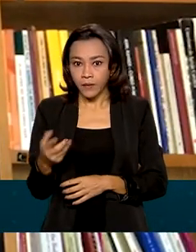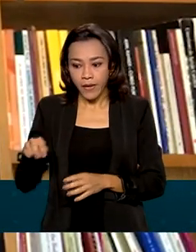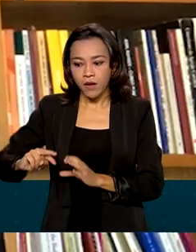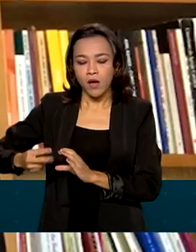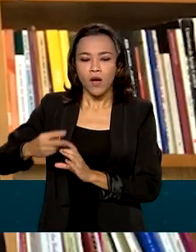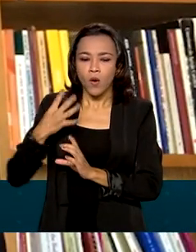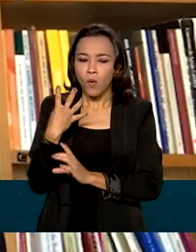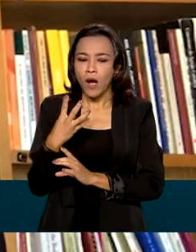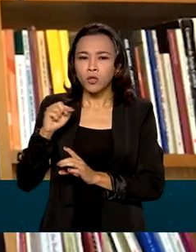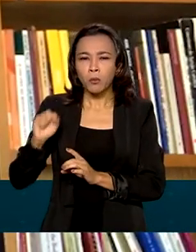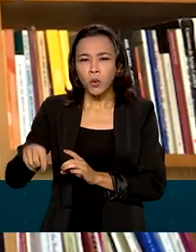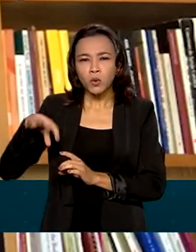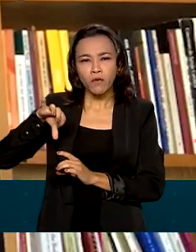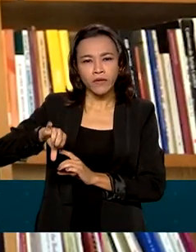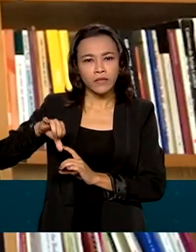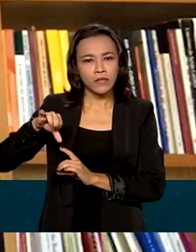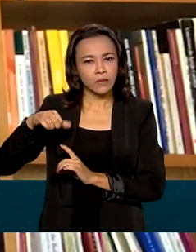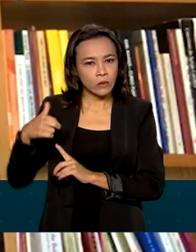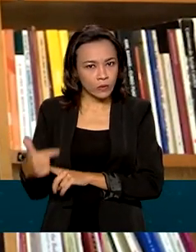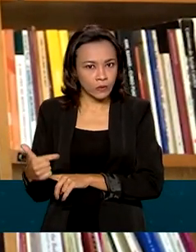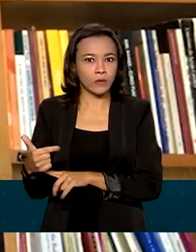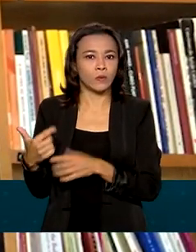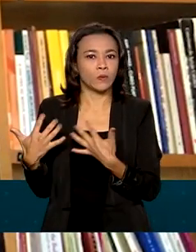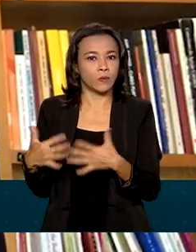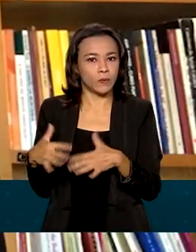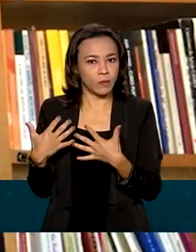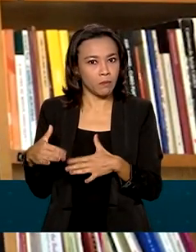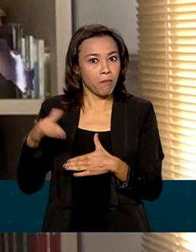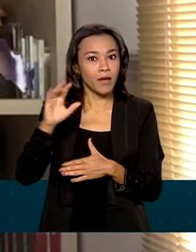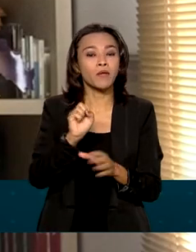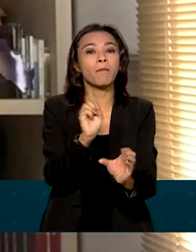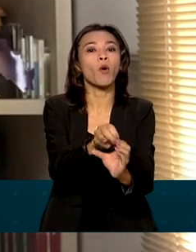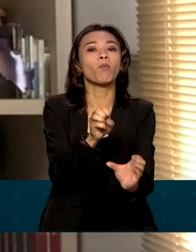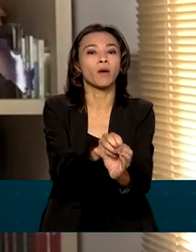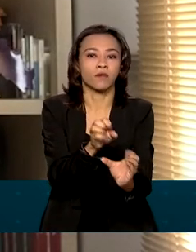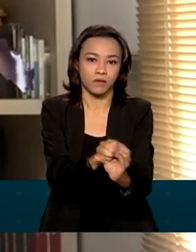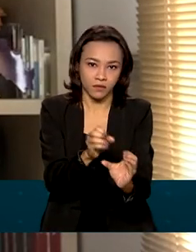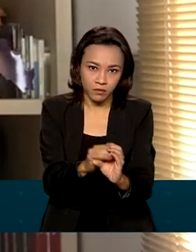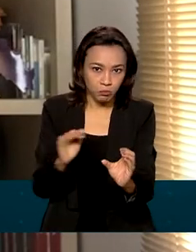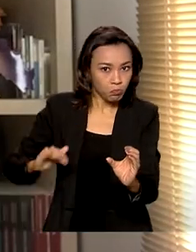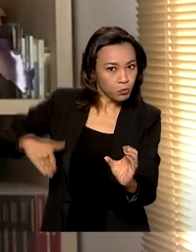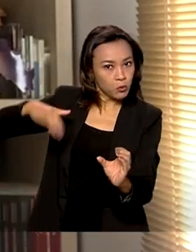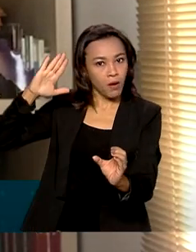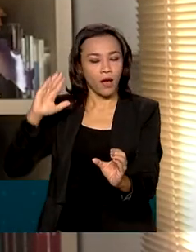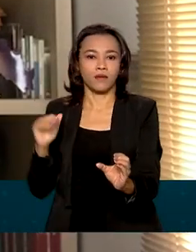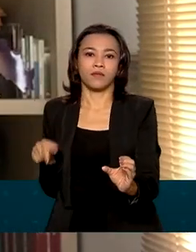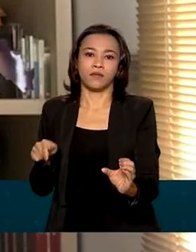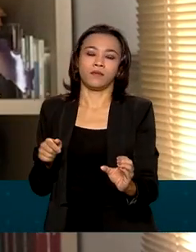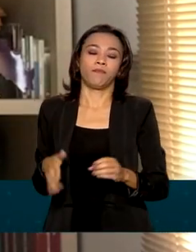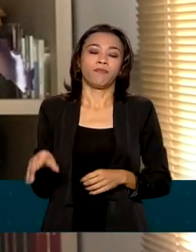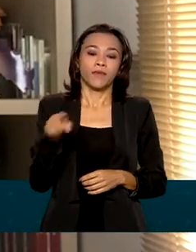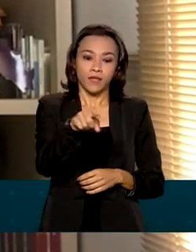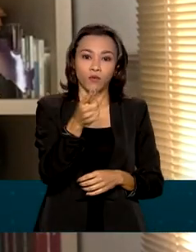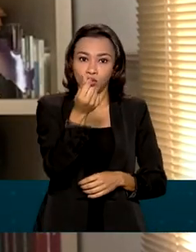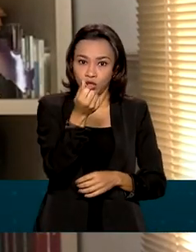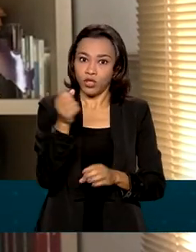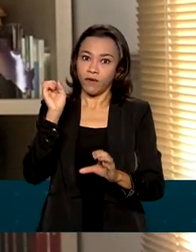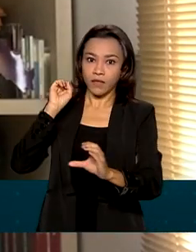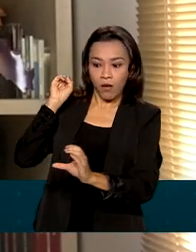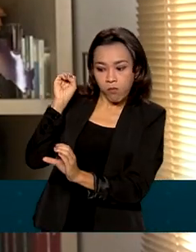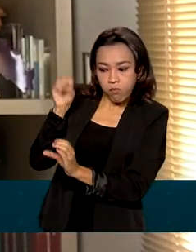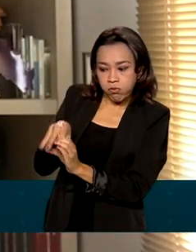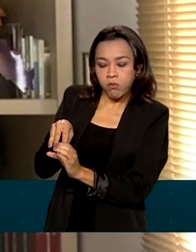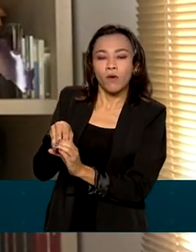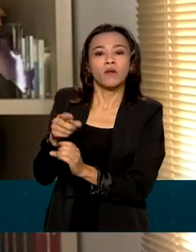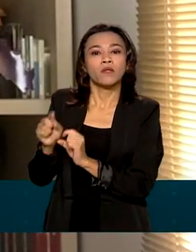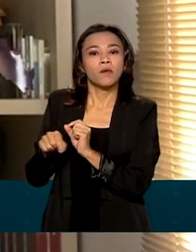fundo rendeu 4.92 mais inclusive que a caderneta de poupança o lucro será depositado na conta do Fundo de forma